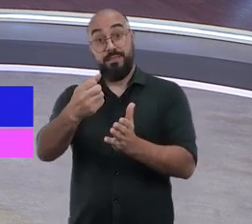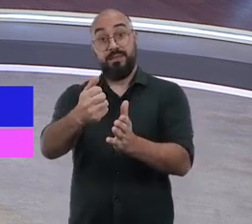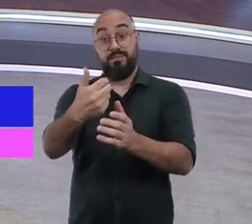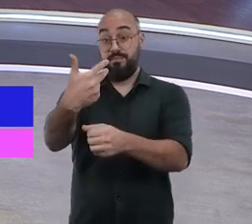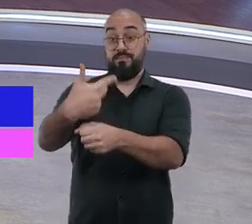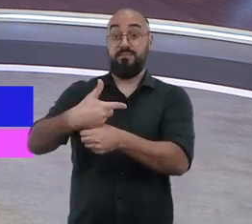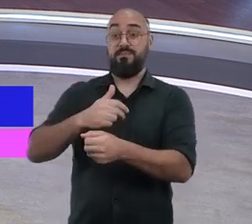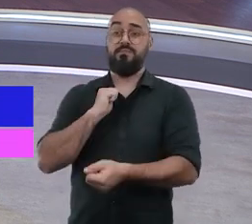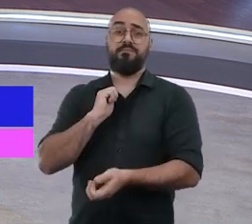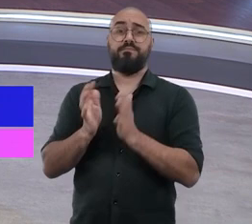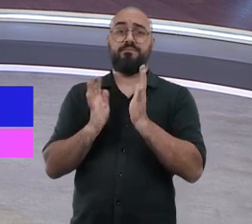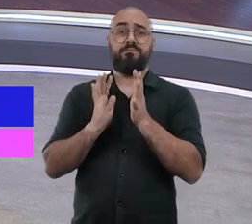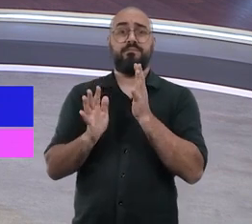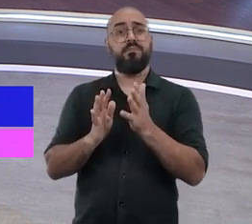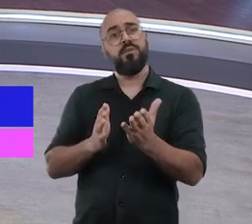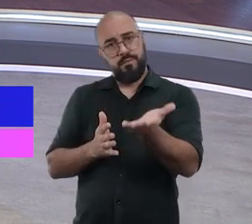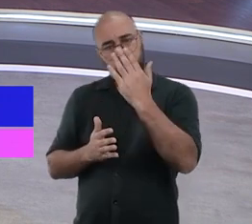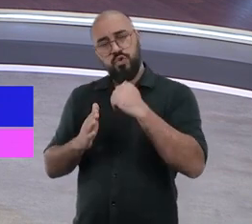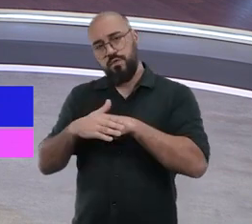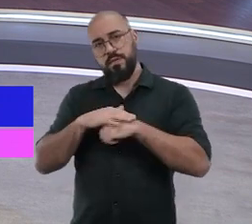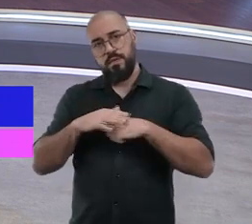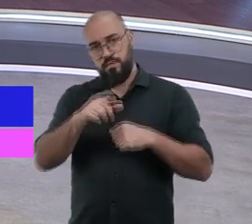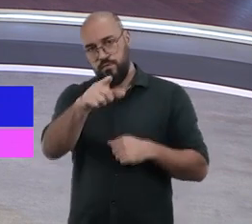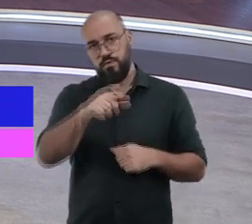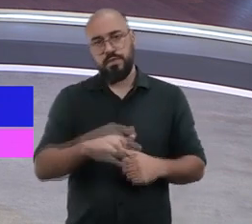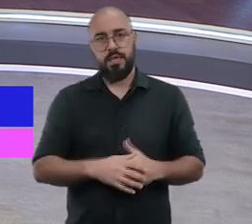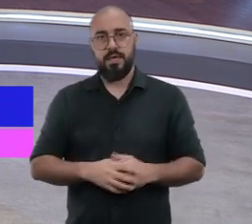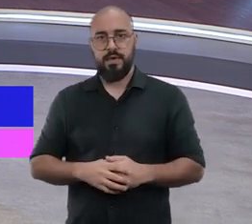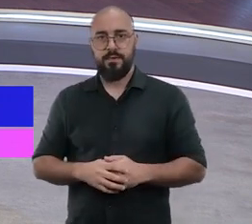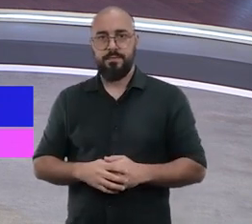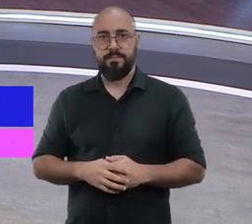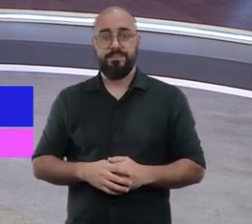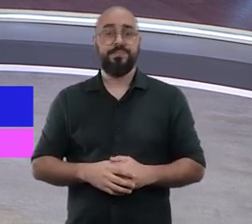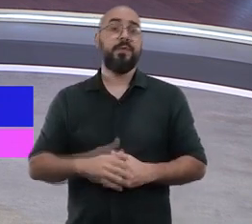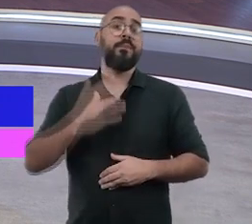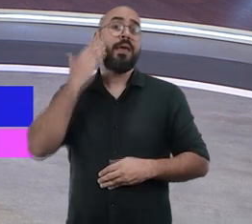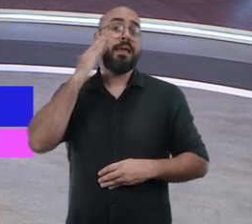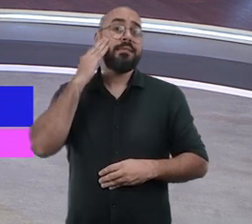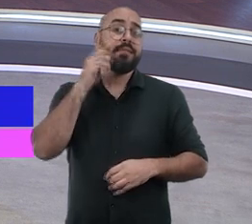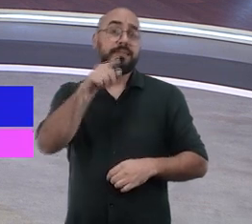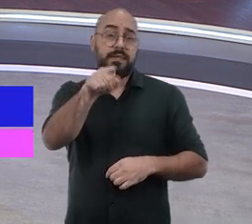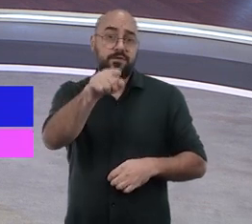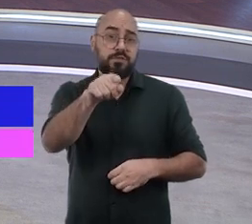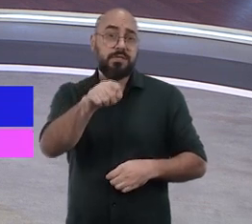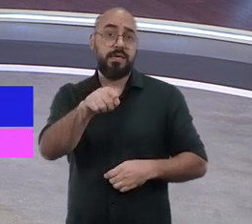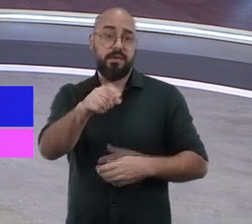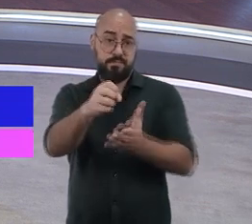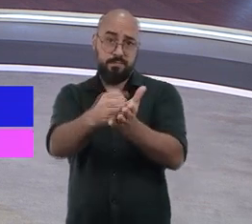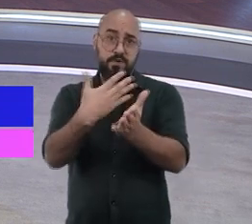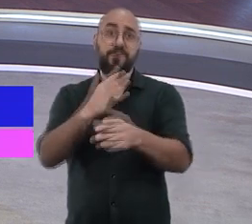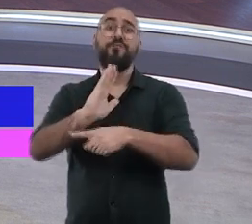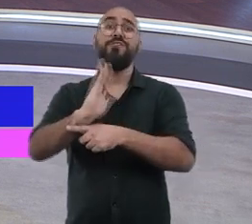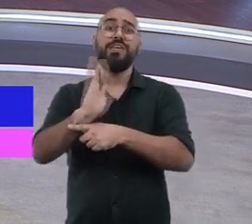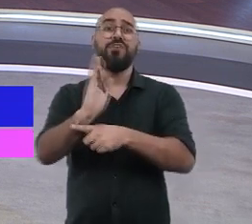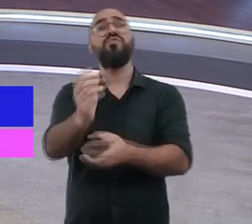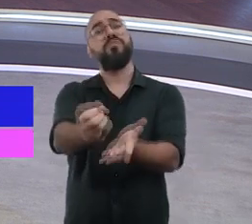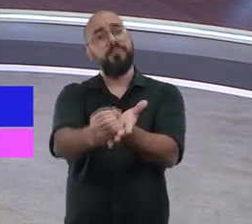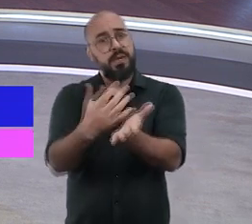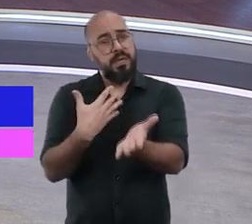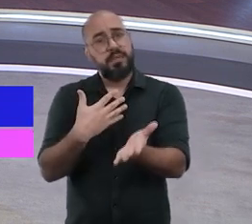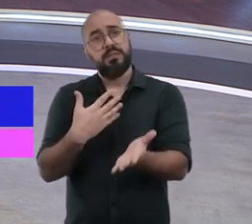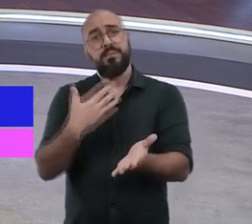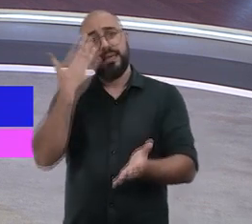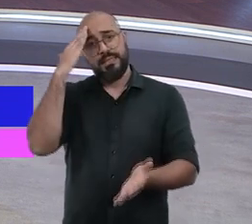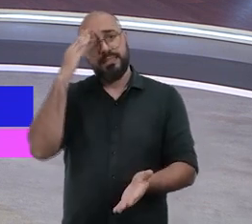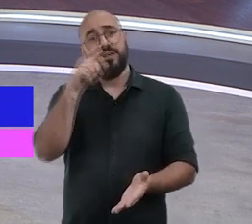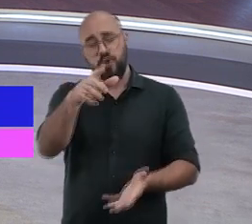aberto, esperando para conversar com você. Esperando para atender e confirmar a sua decisão. Nossa